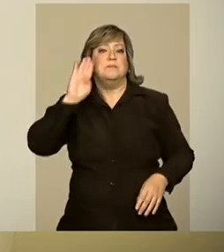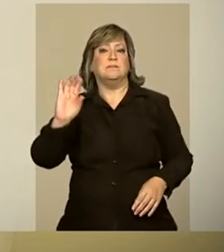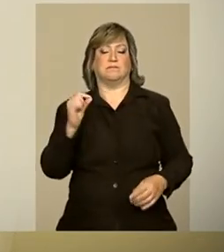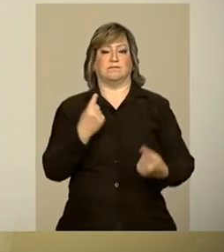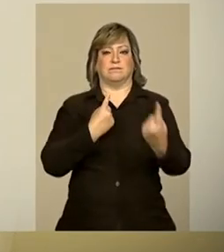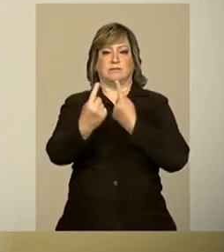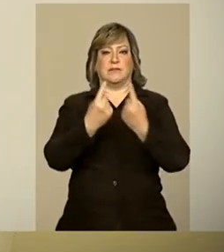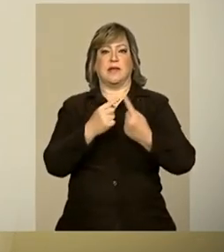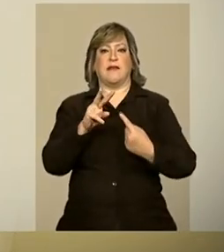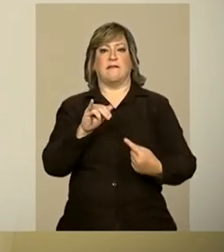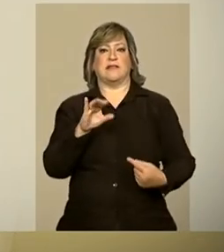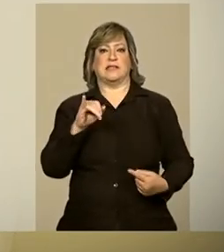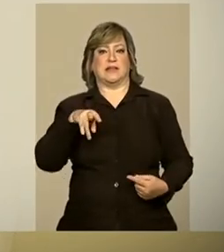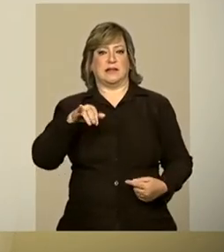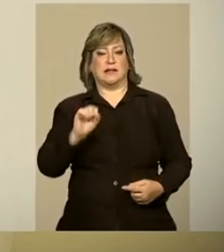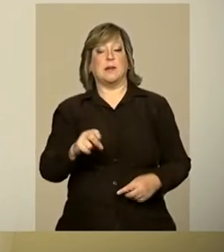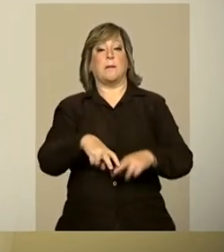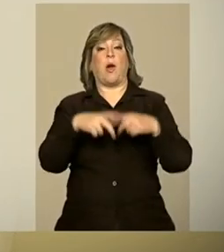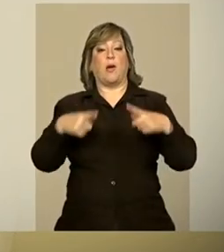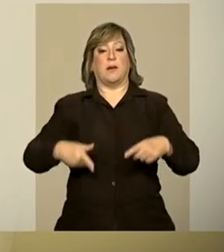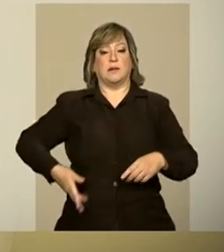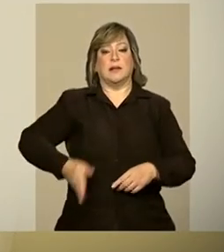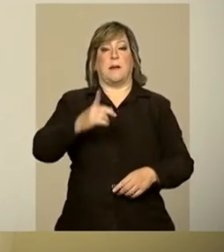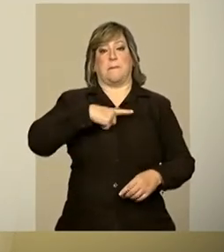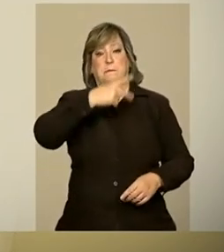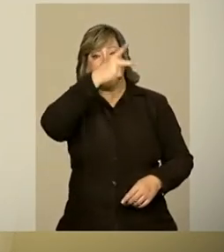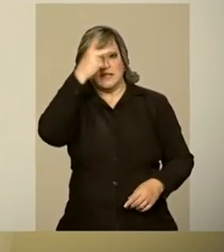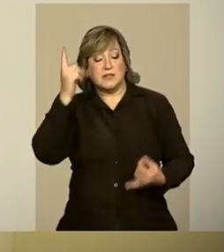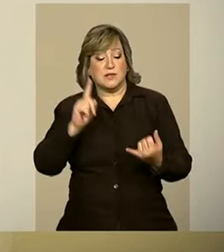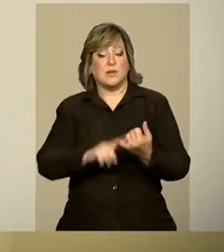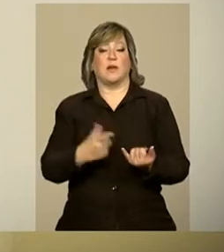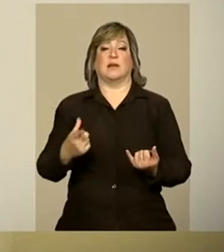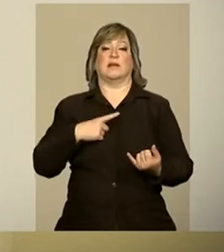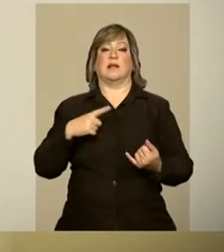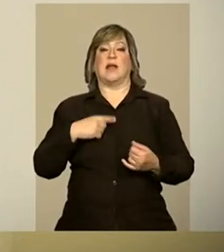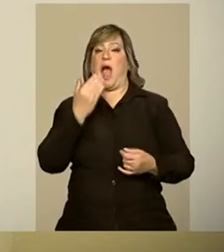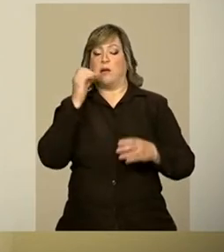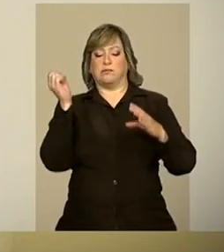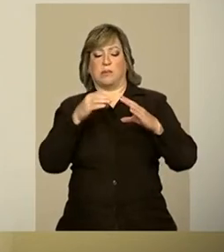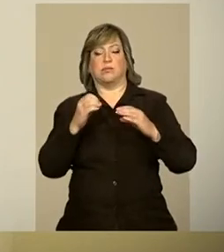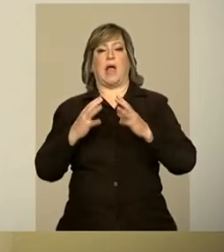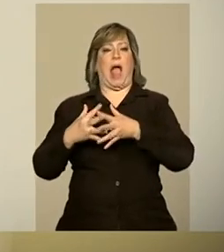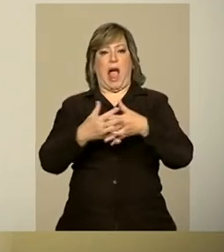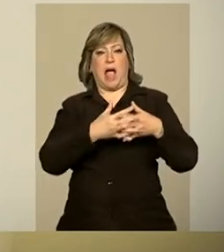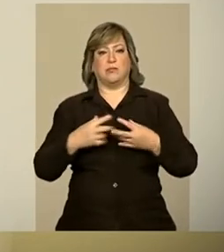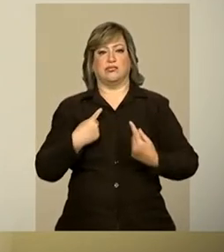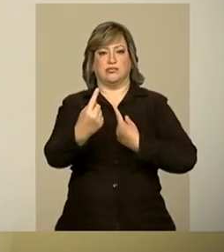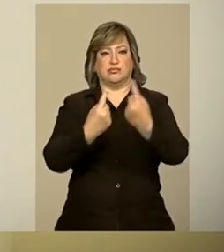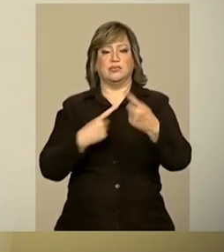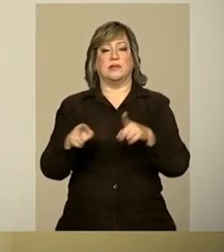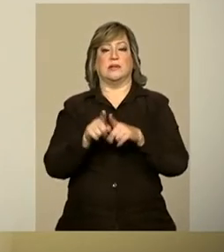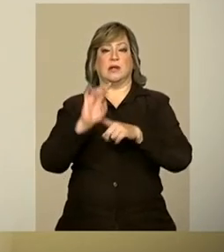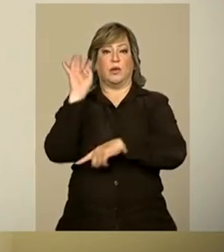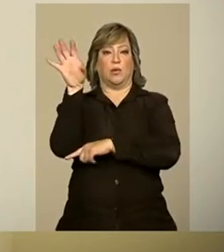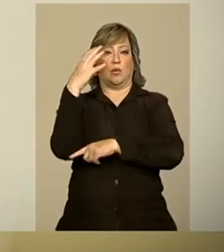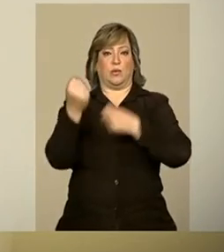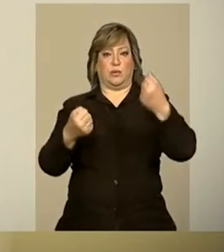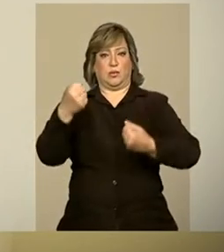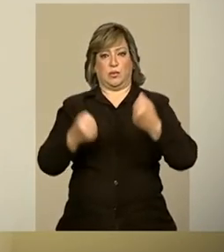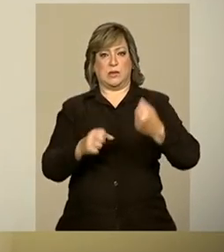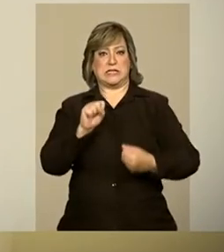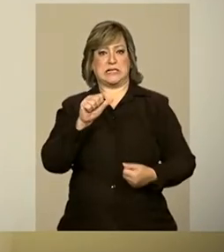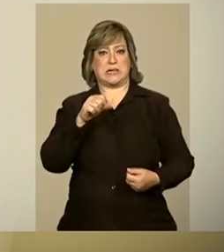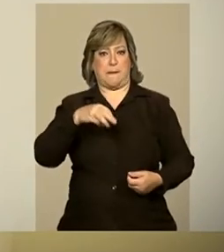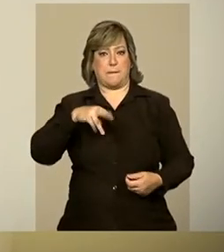estradas vicinais, por onde passam pessoas, passa a produção agrícola, as ambulâncias do SAMU e os ônibus